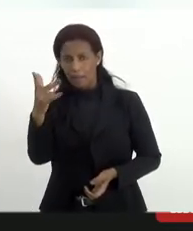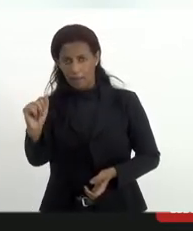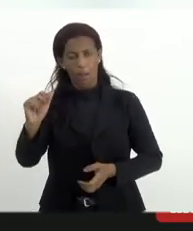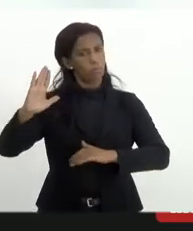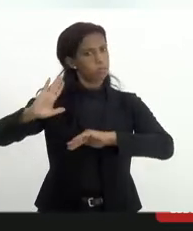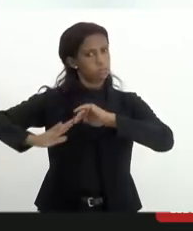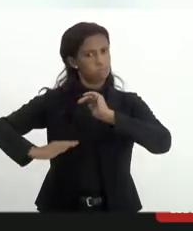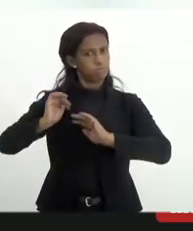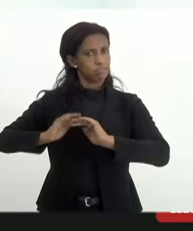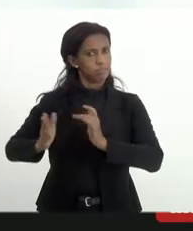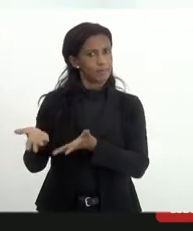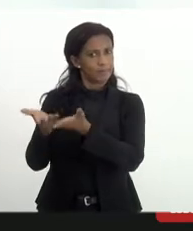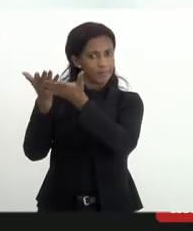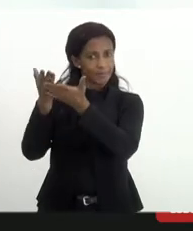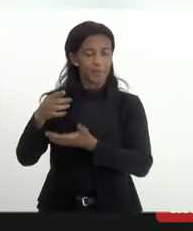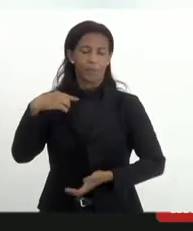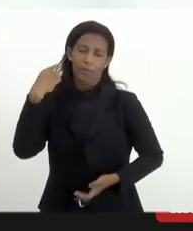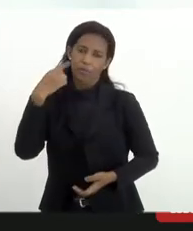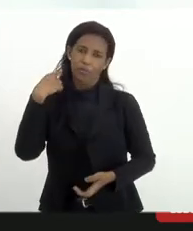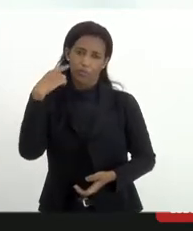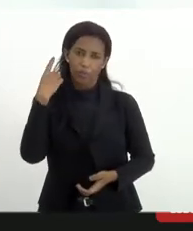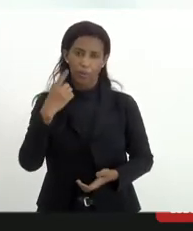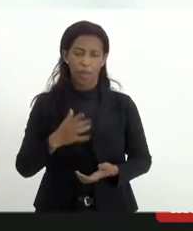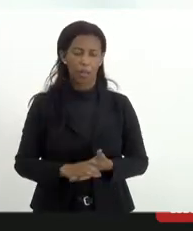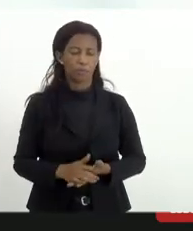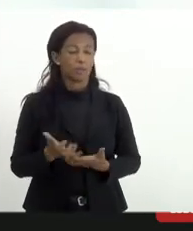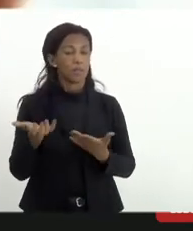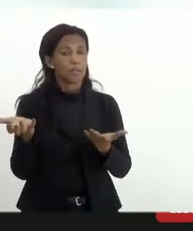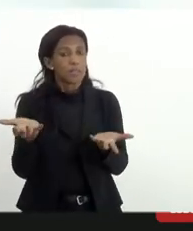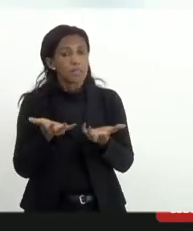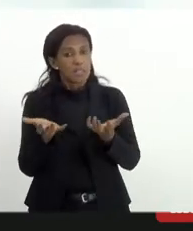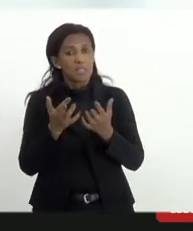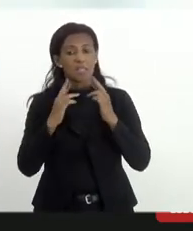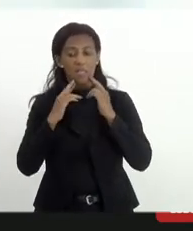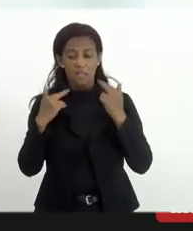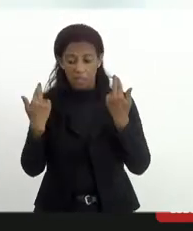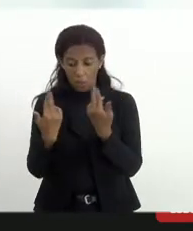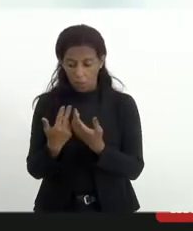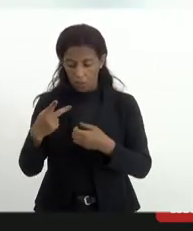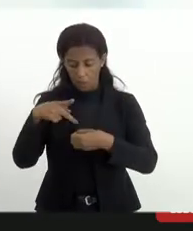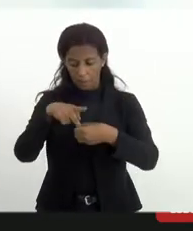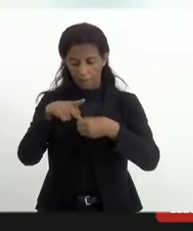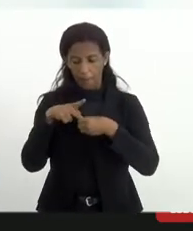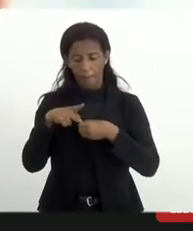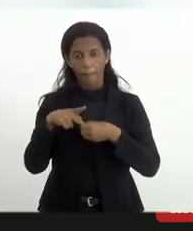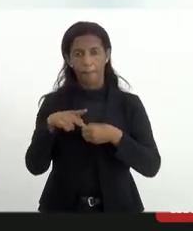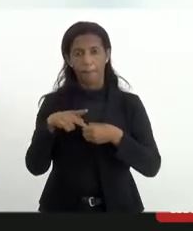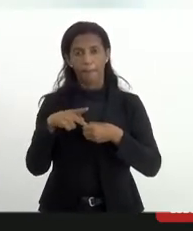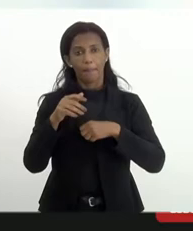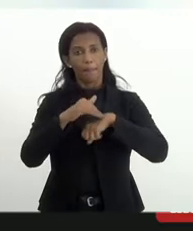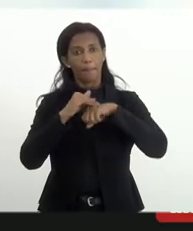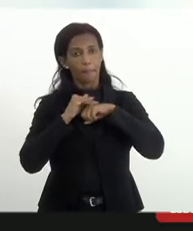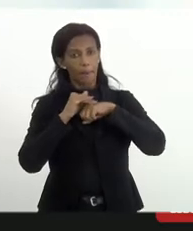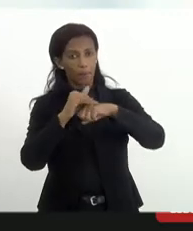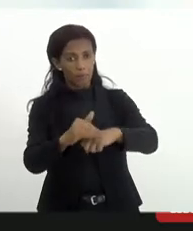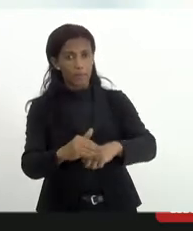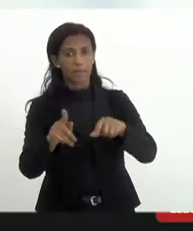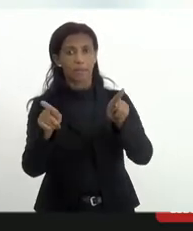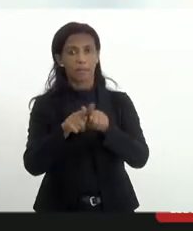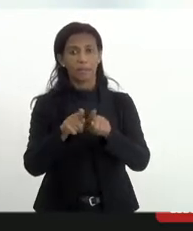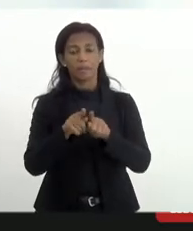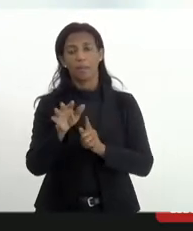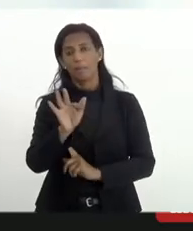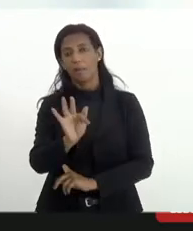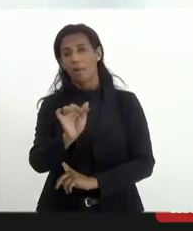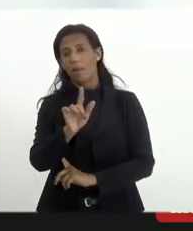competentes advogados, quiser reunir com a Procuradoria para conversar e a Fazenda, a ANP, sobre